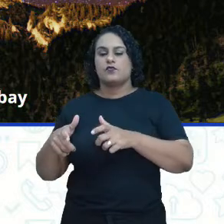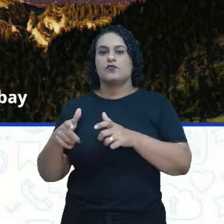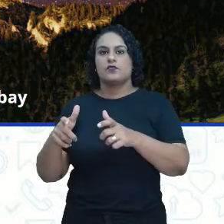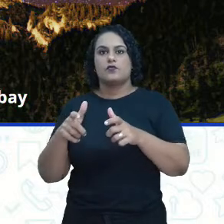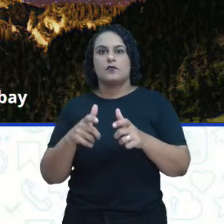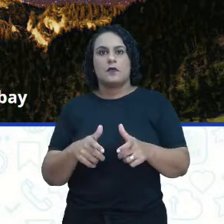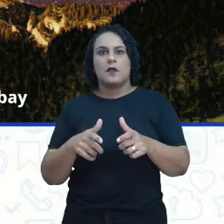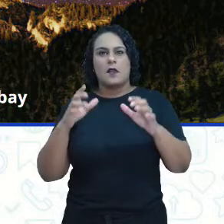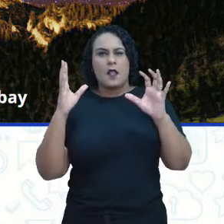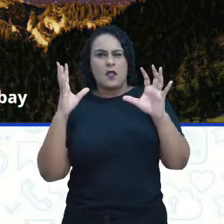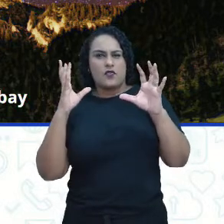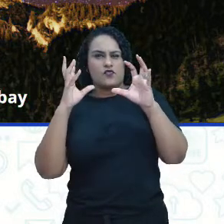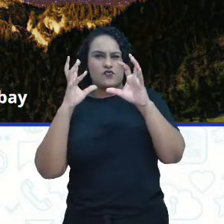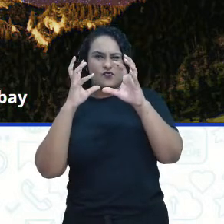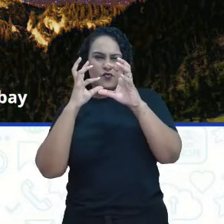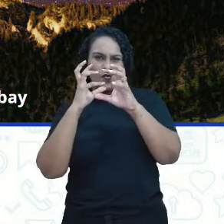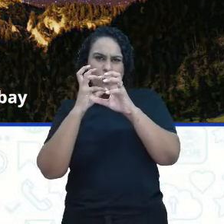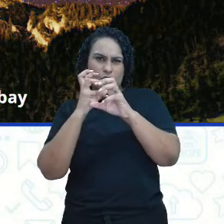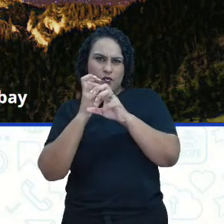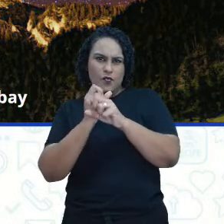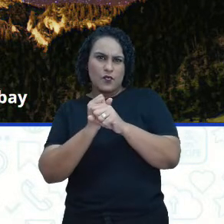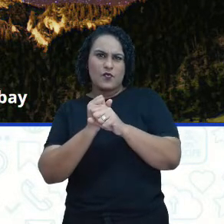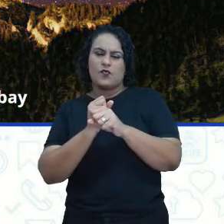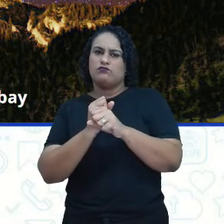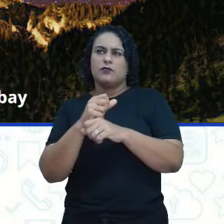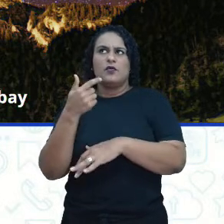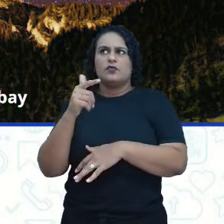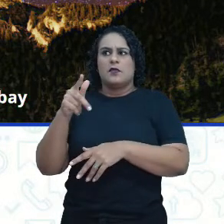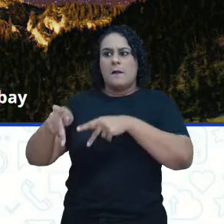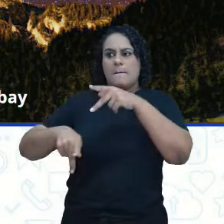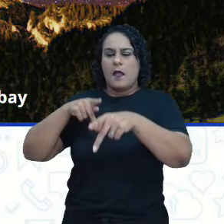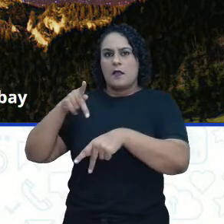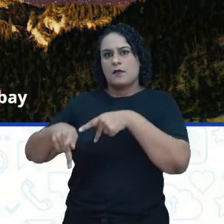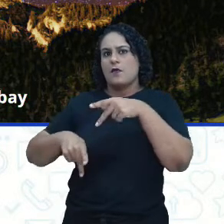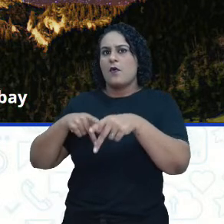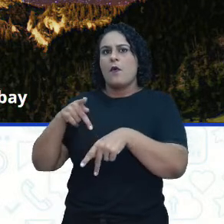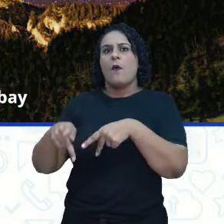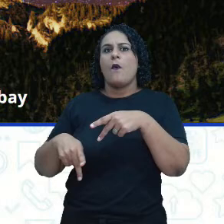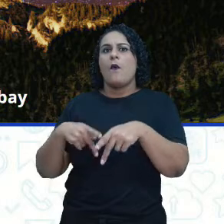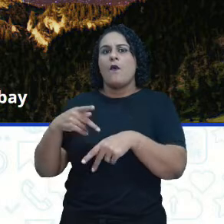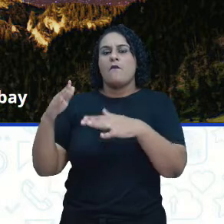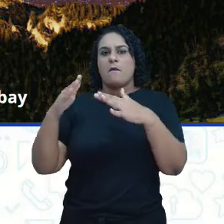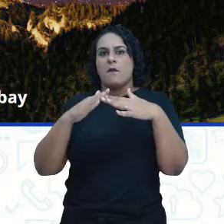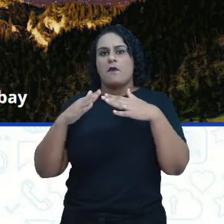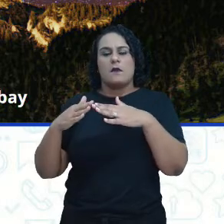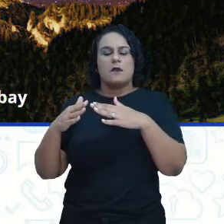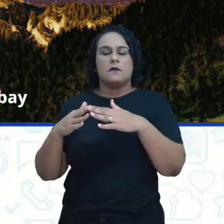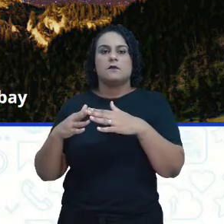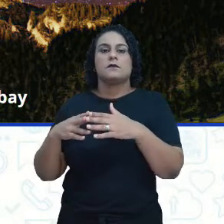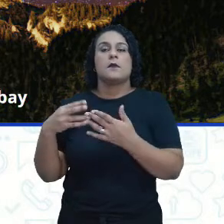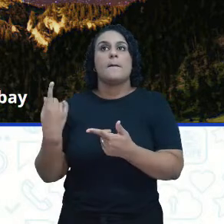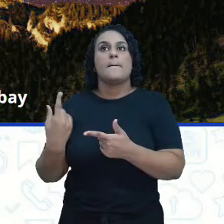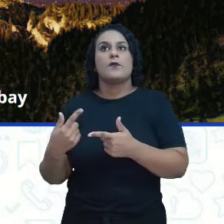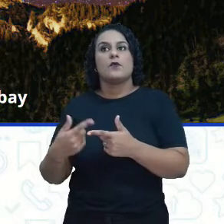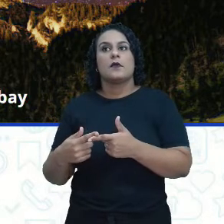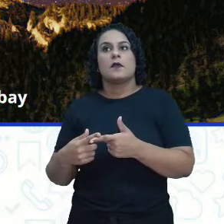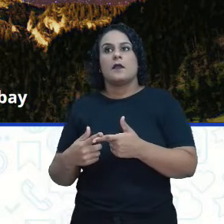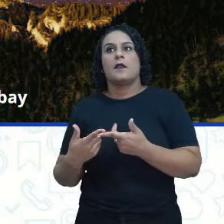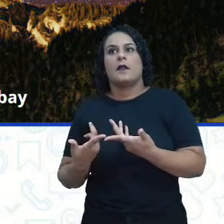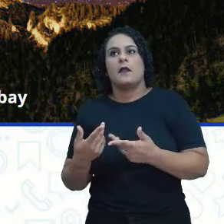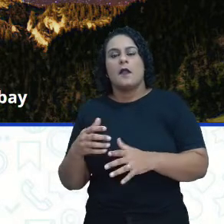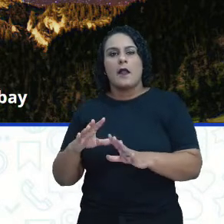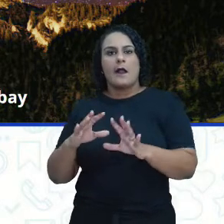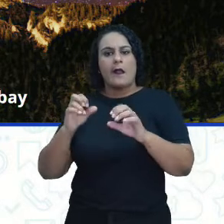tem iluminação de populações morando, né? Porque toda essa luz que o ser humano